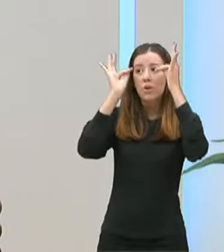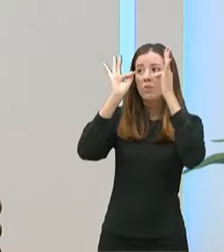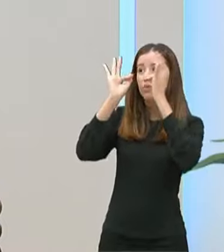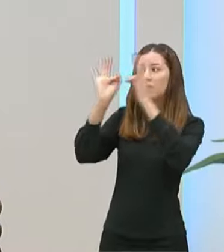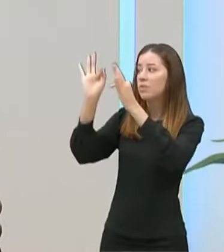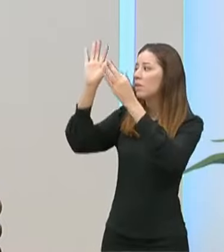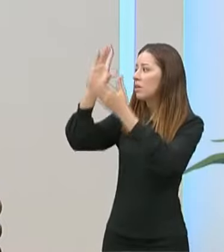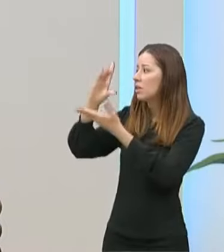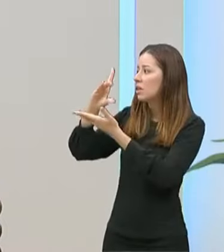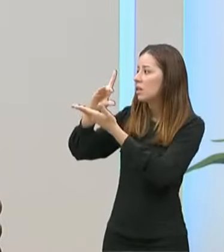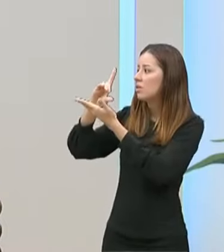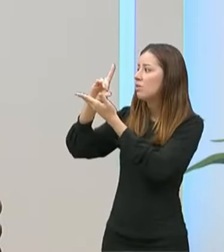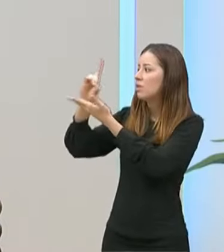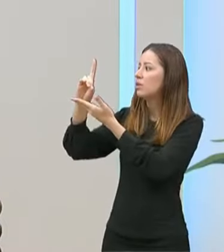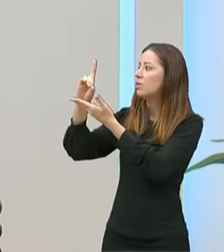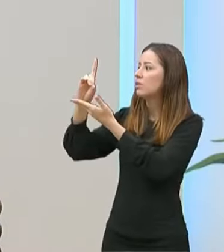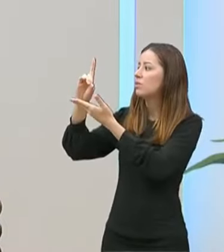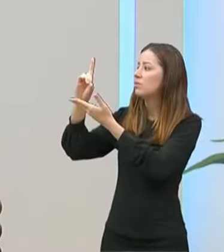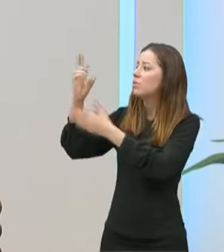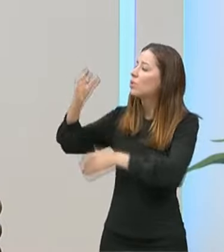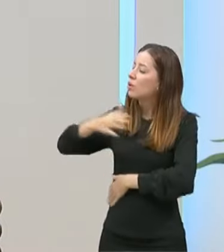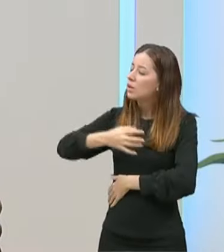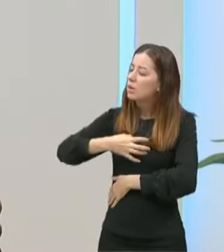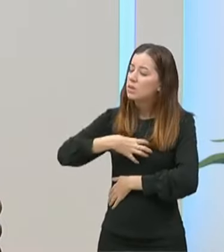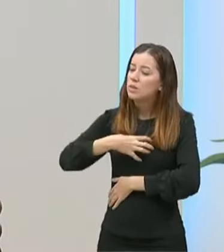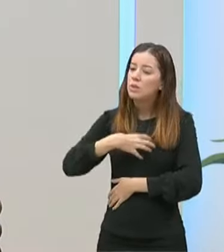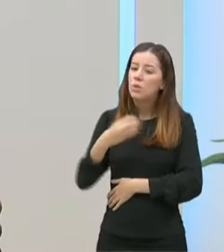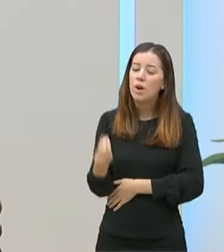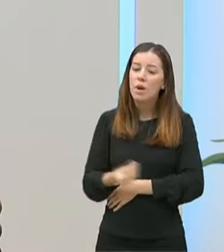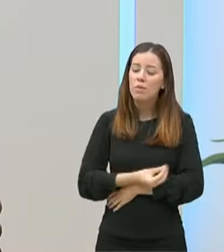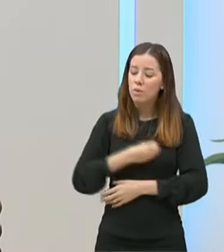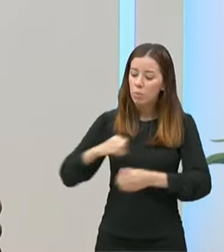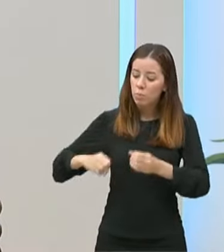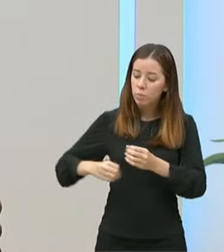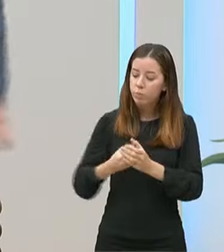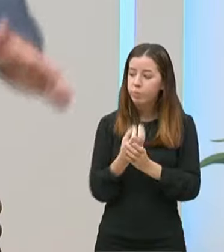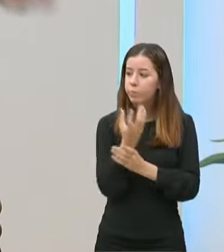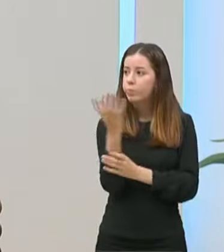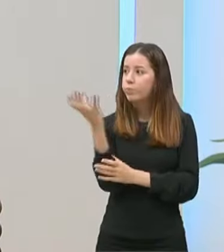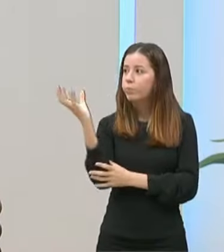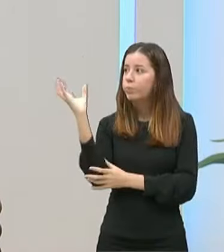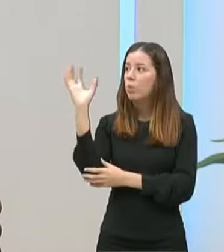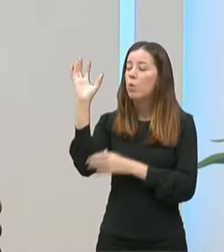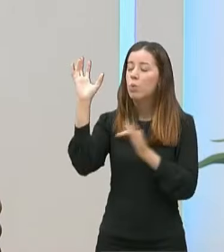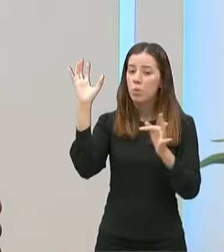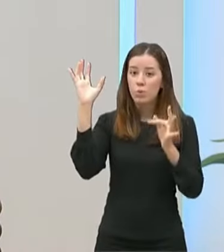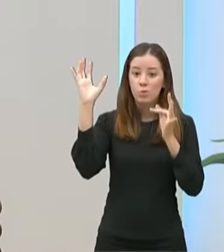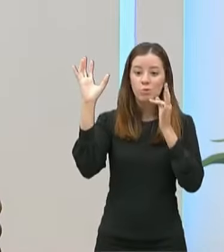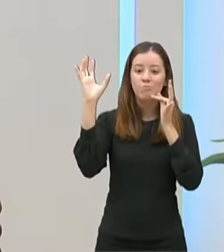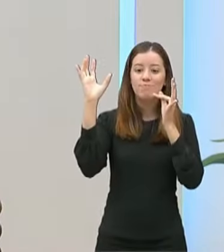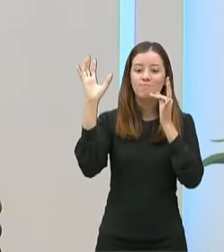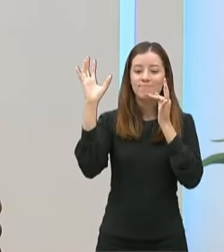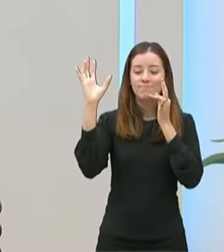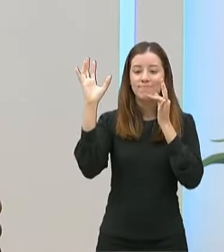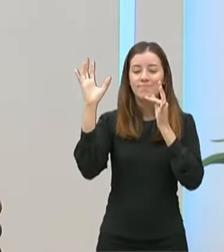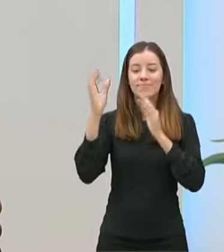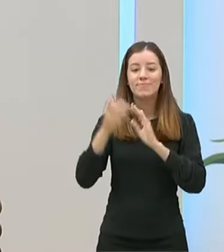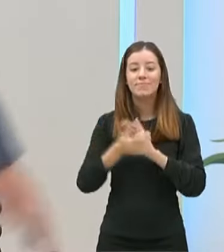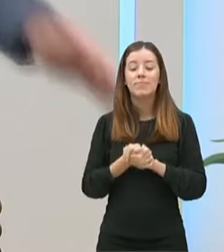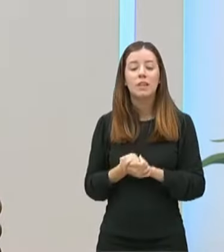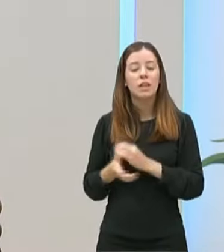Deus, frutificando. E Deus viu a sinceridade de